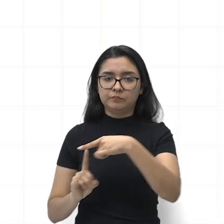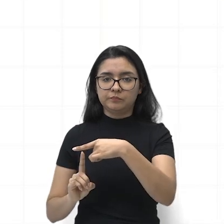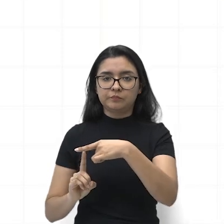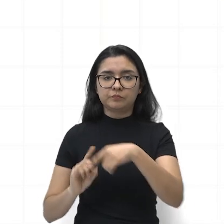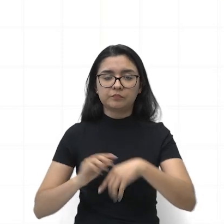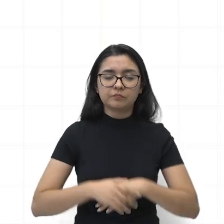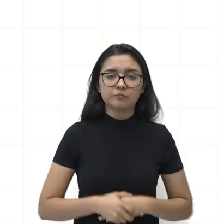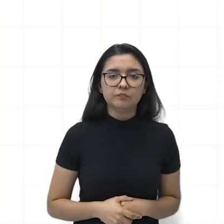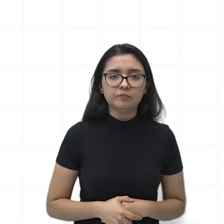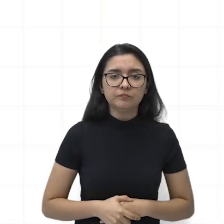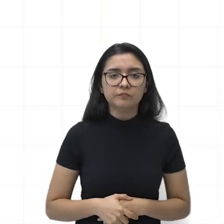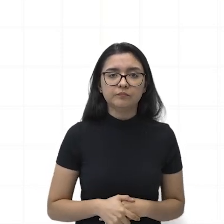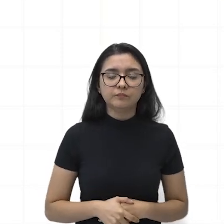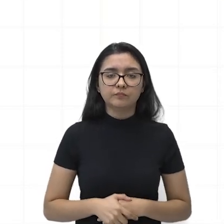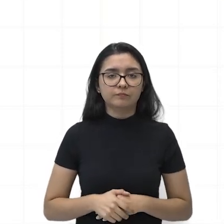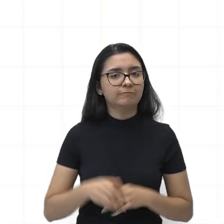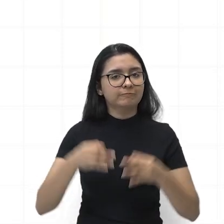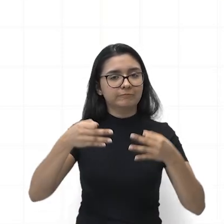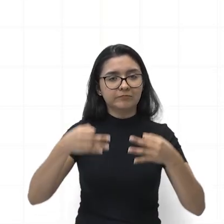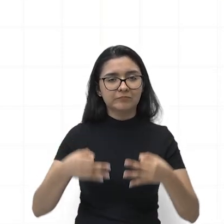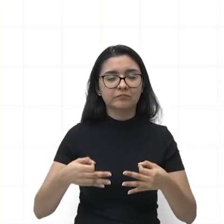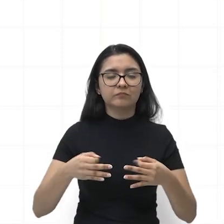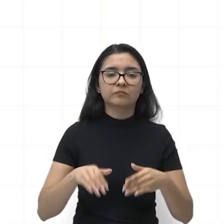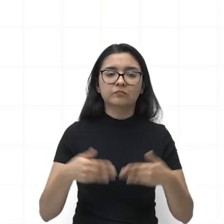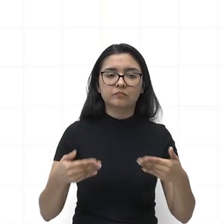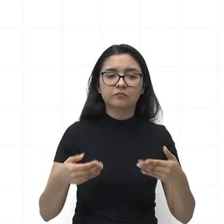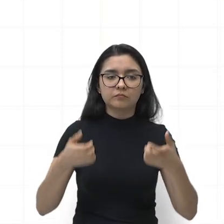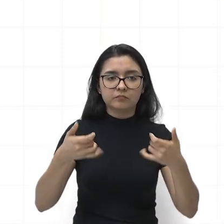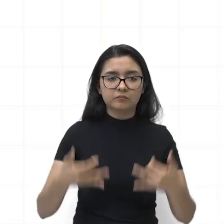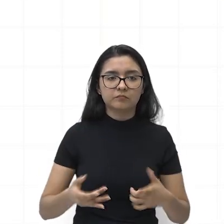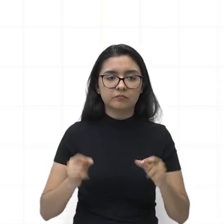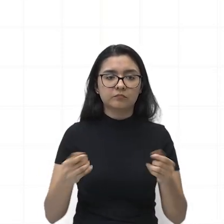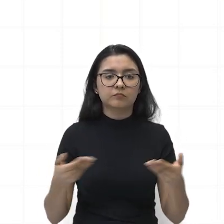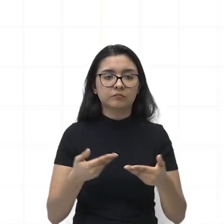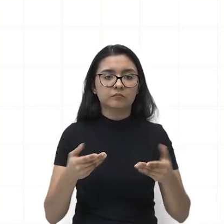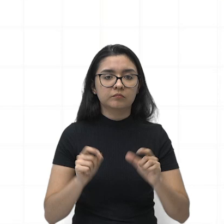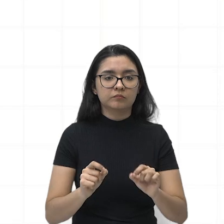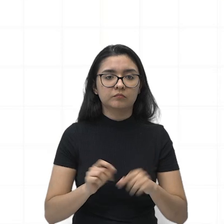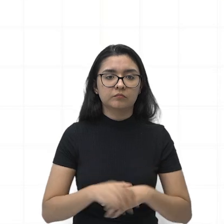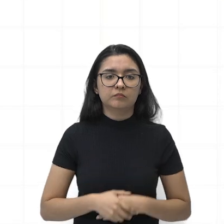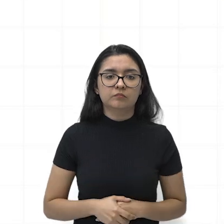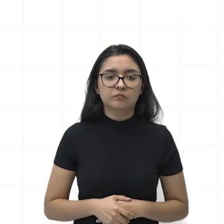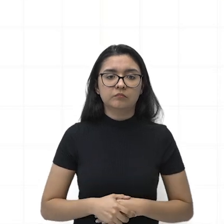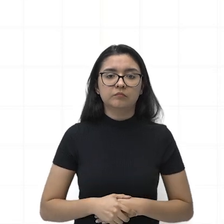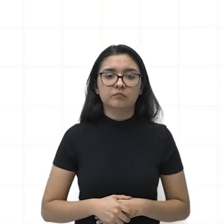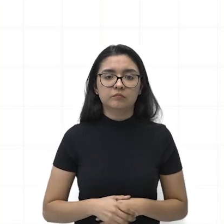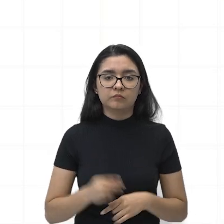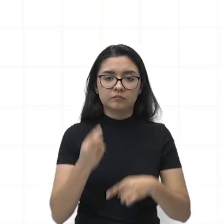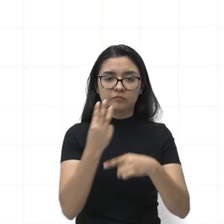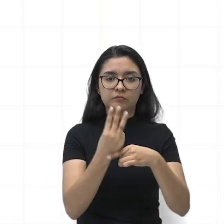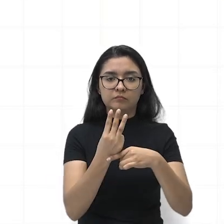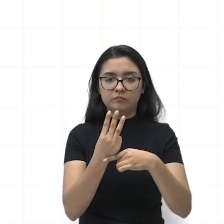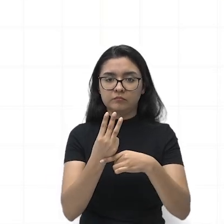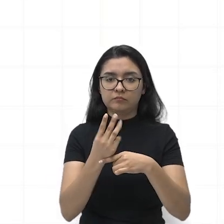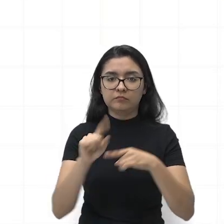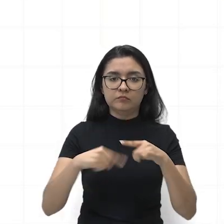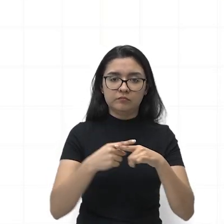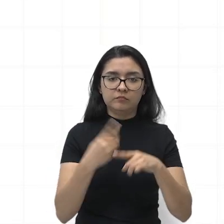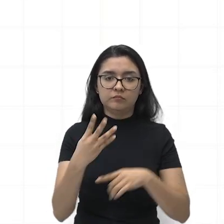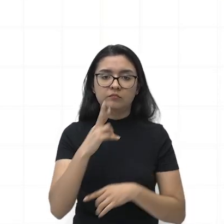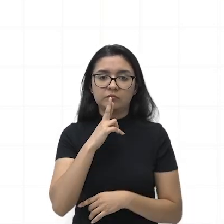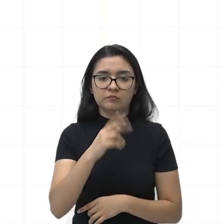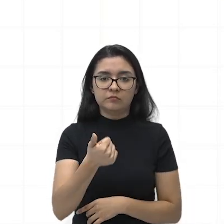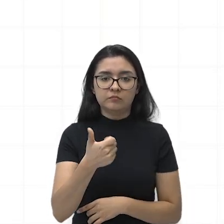com denominador. Tudo bem? Dito isto, ó, vamos fazer então, ó, 3 vezes 4, que é igual a